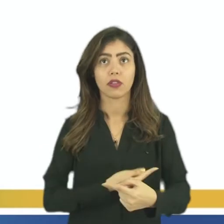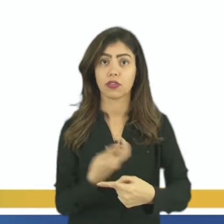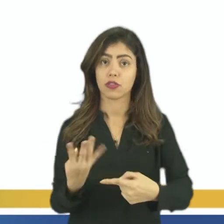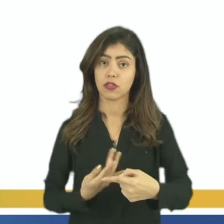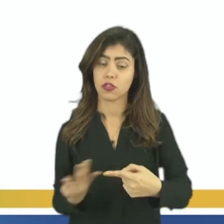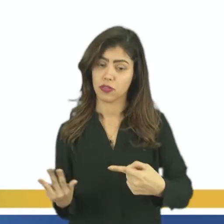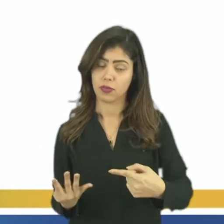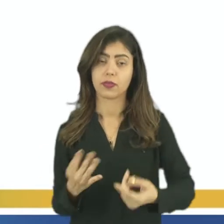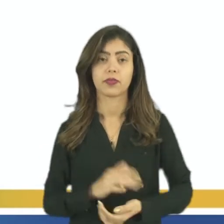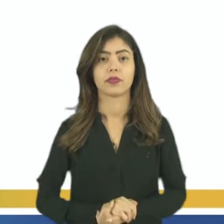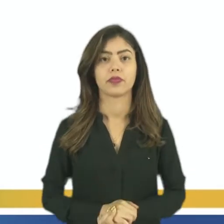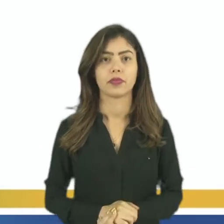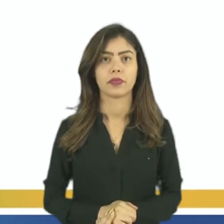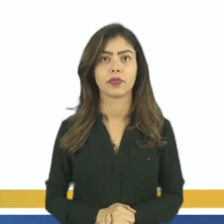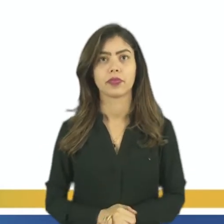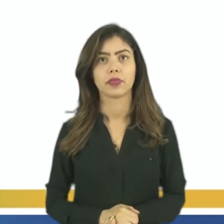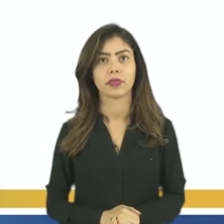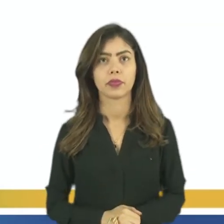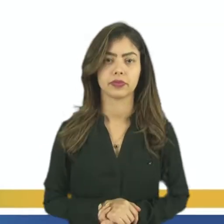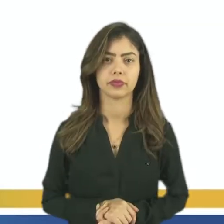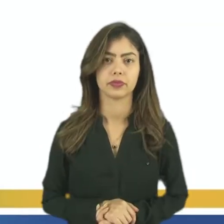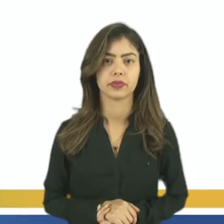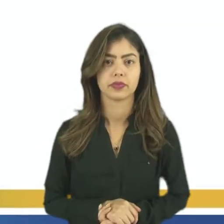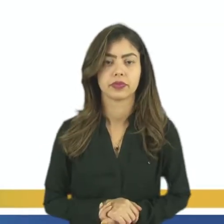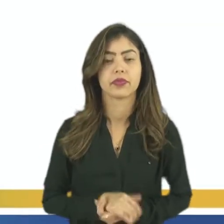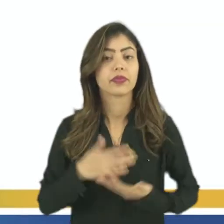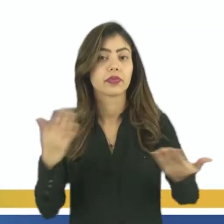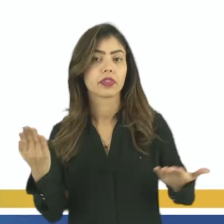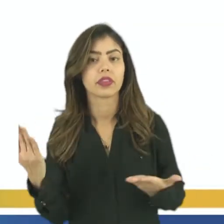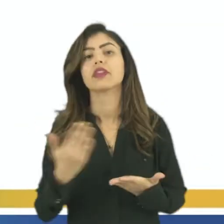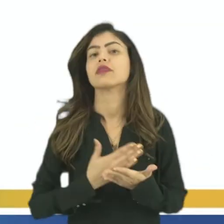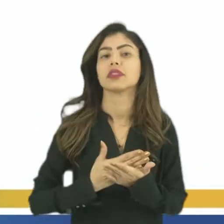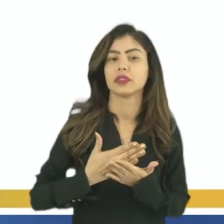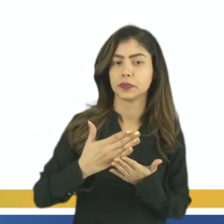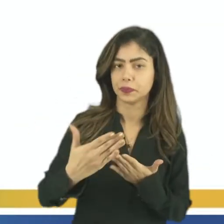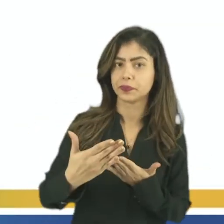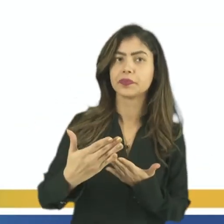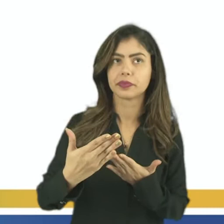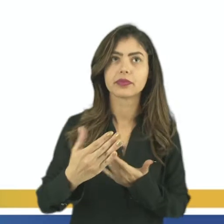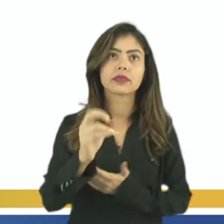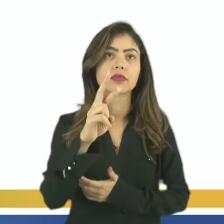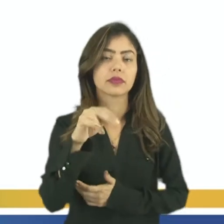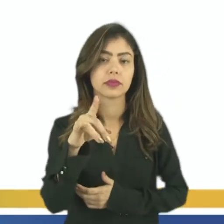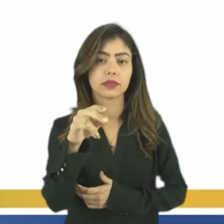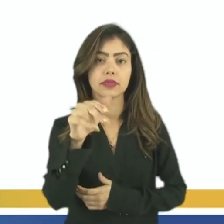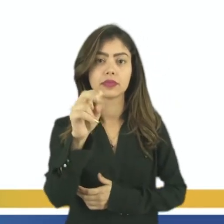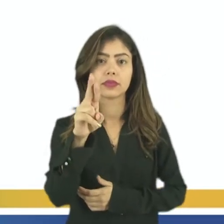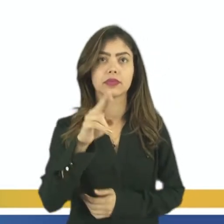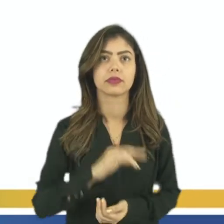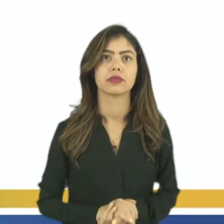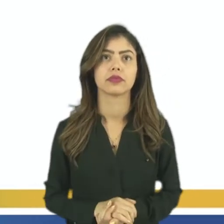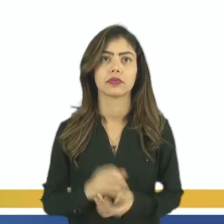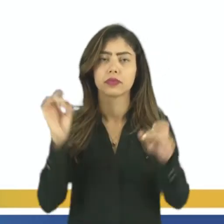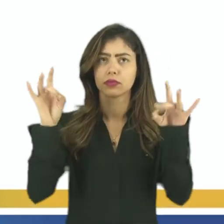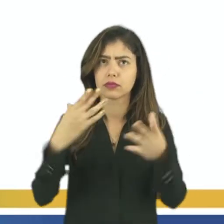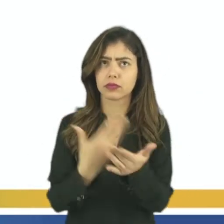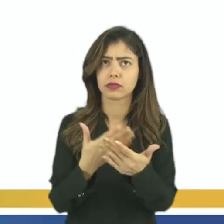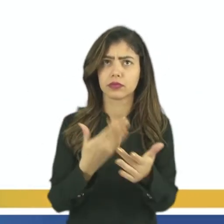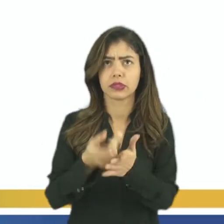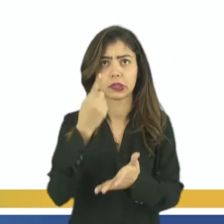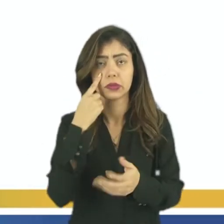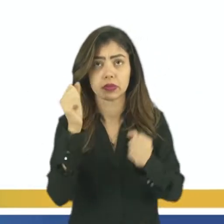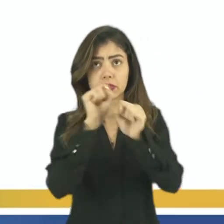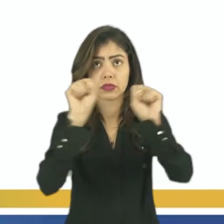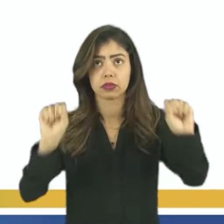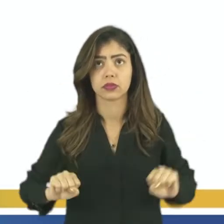de frações então vamos iniciar aqui então nós vamos ordenar as frações vamos lá e nós últimas aulas